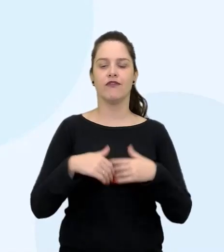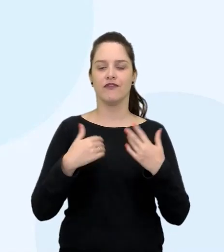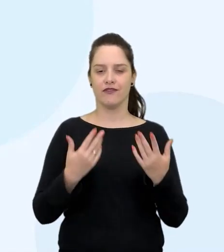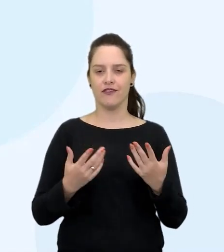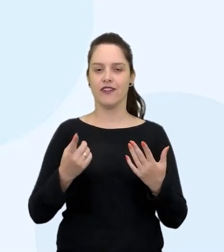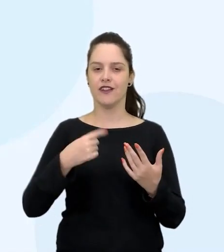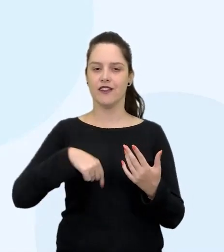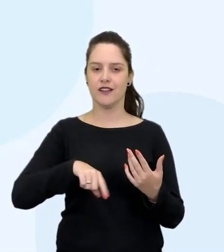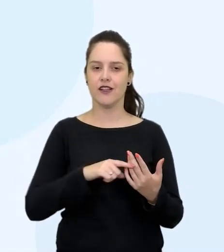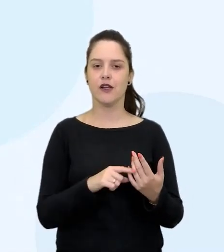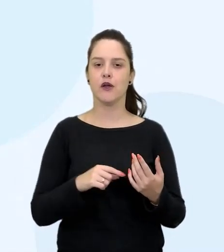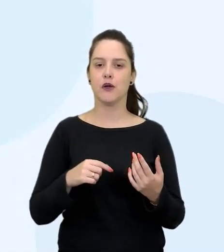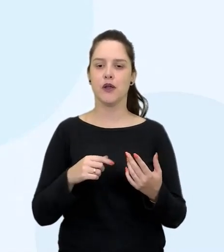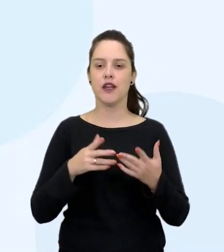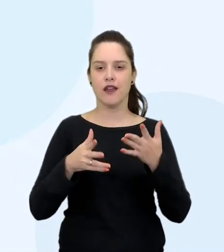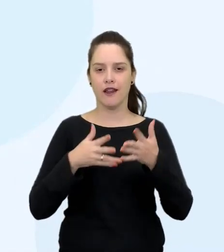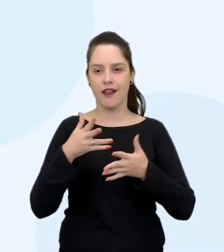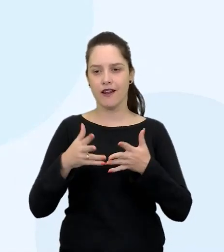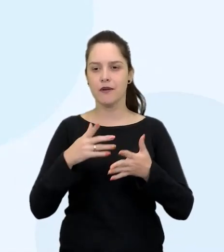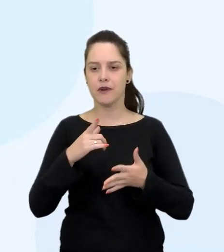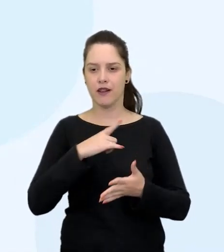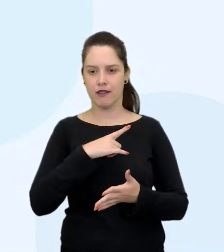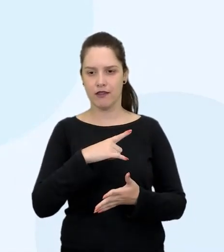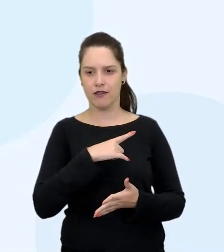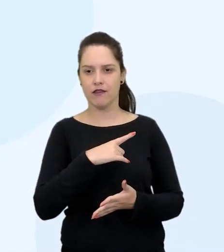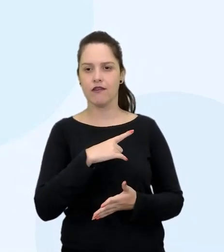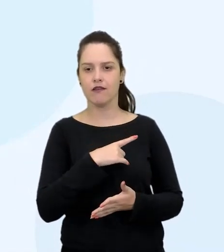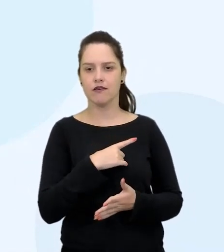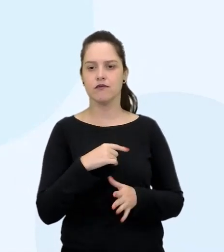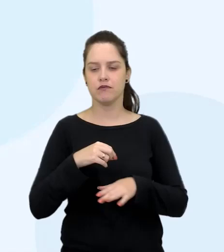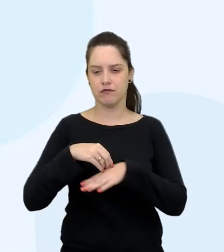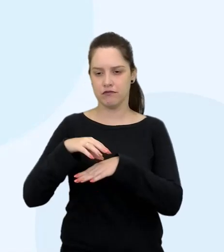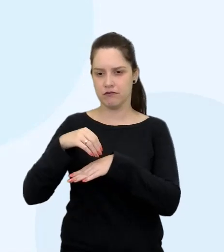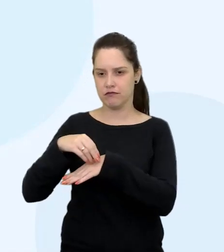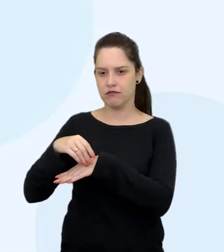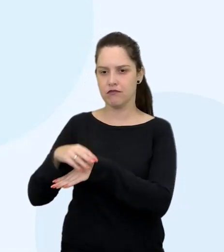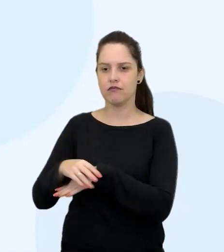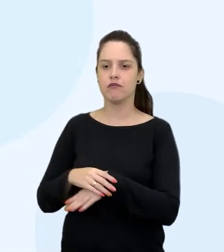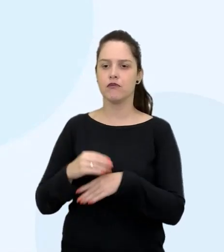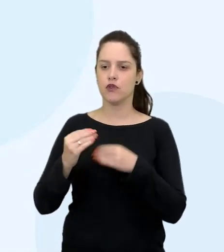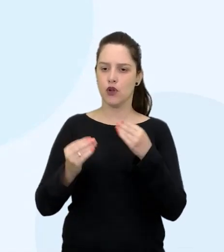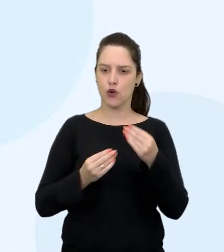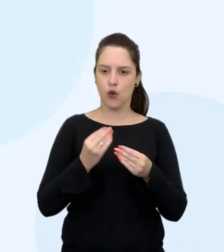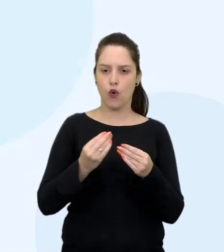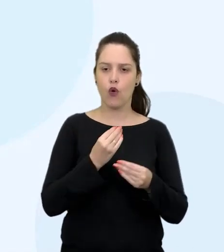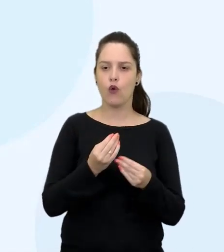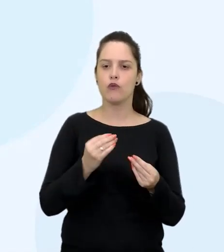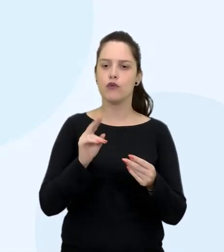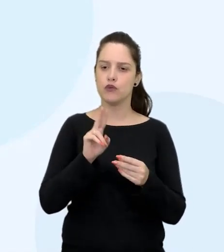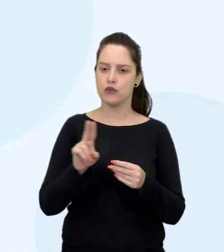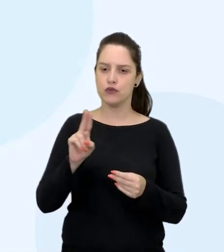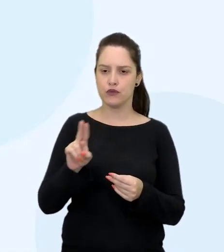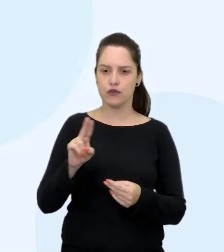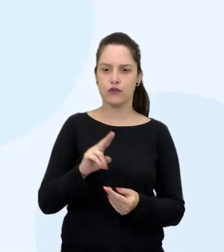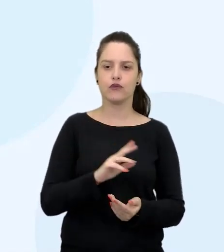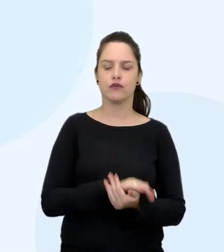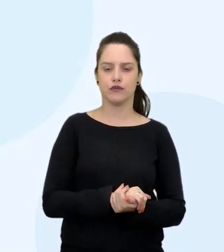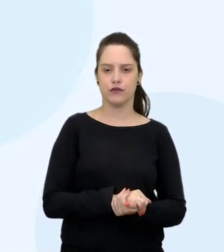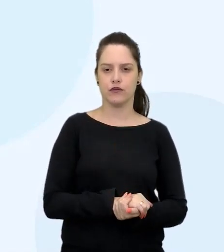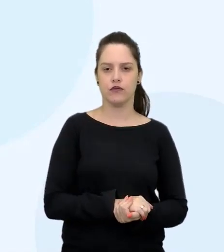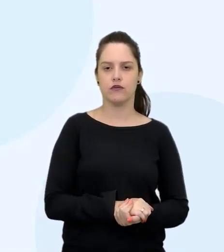o domínio tá ali, né? E, inclusive tem o link aí para vocês, se vocês querem ver como é que os bestiários eram feitos antigamente. O bestiário